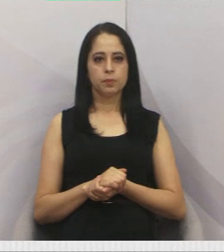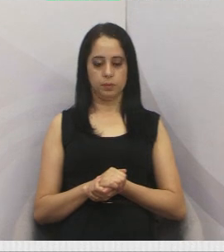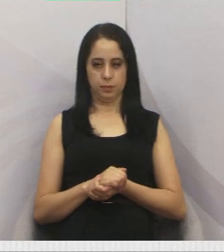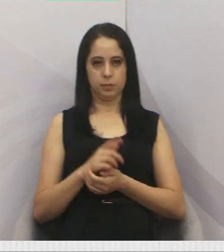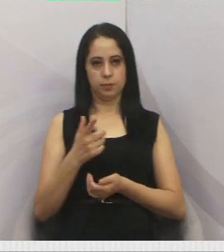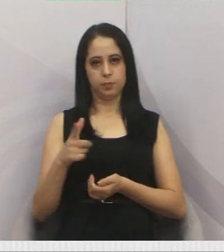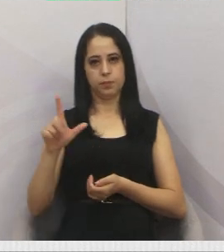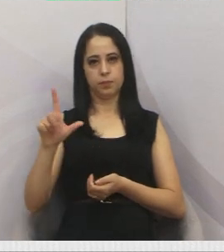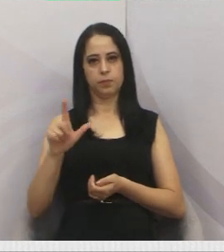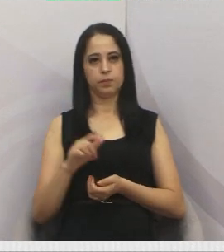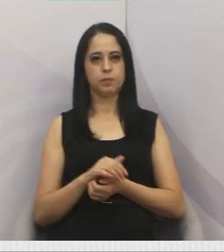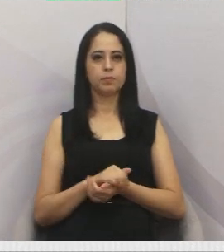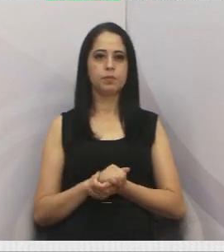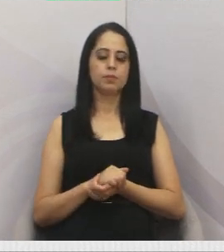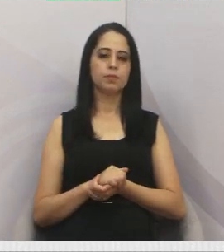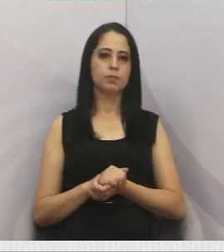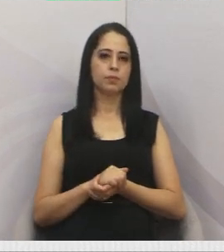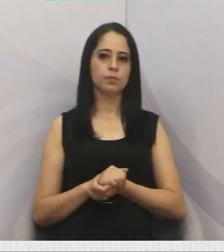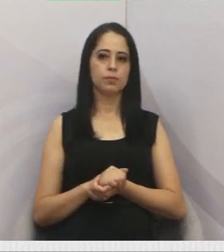Próximo voto.